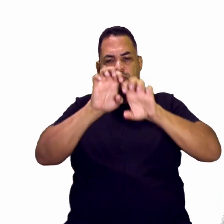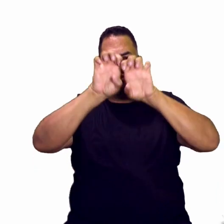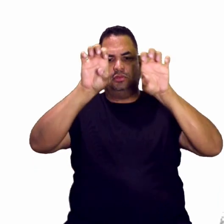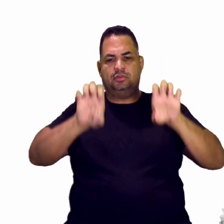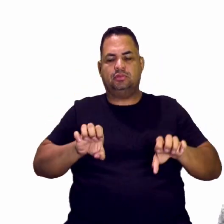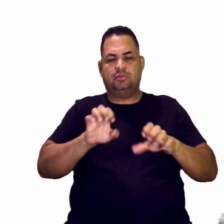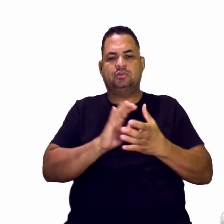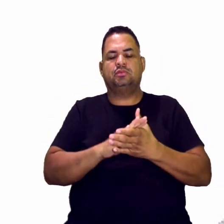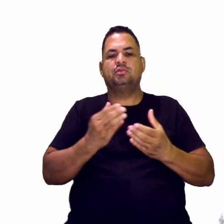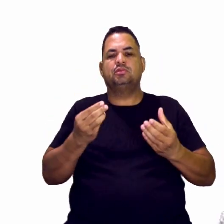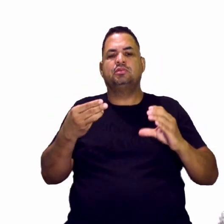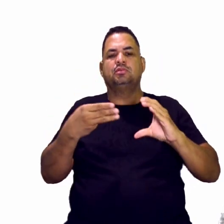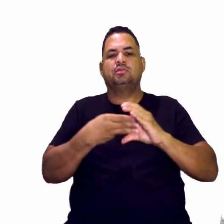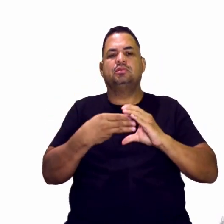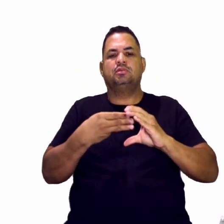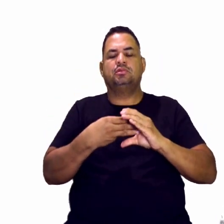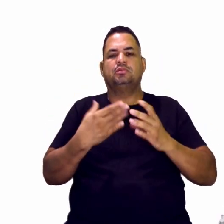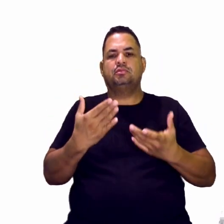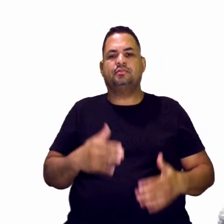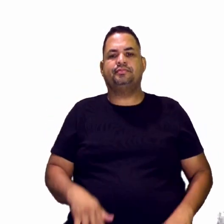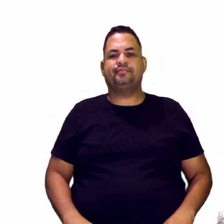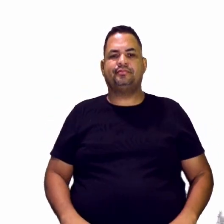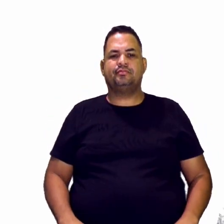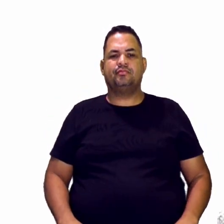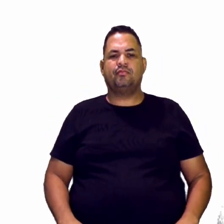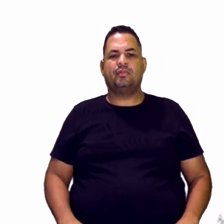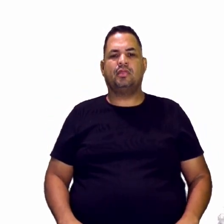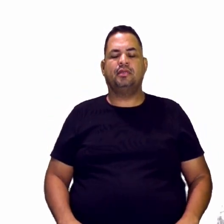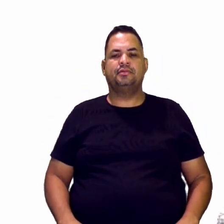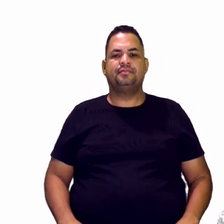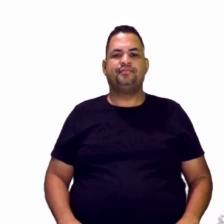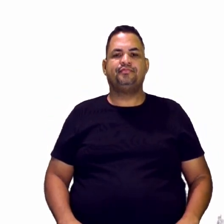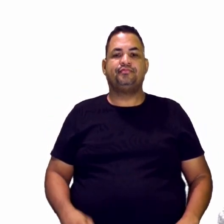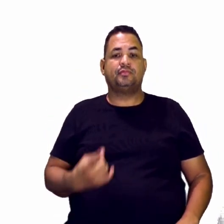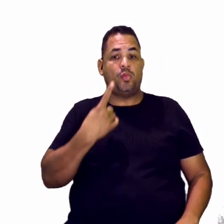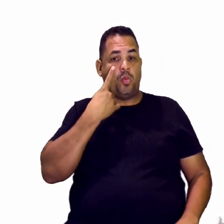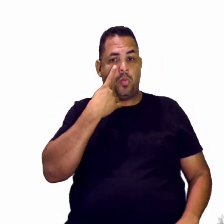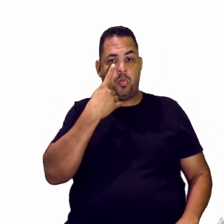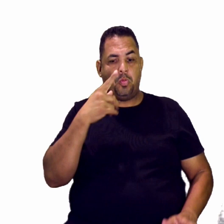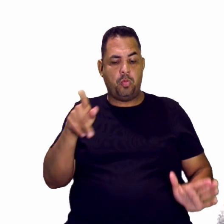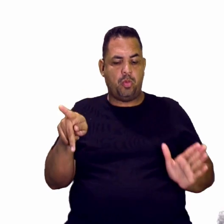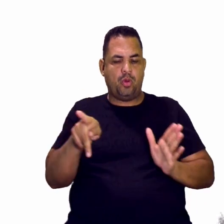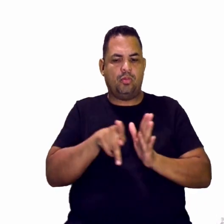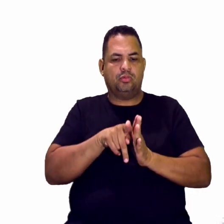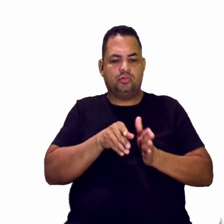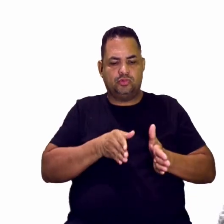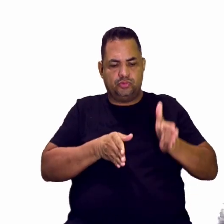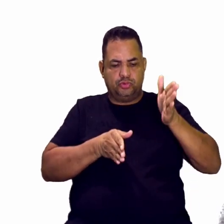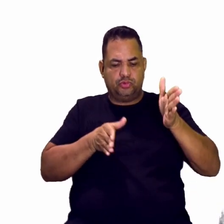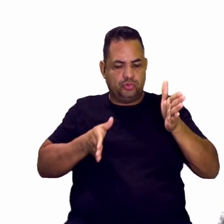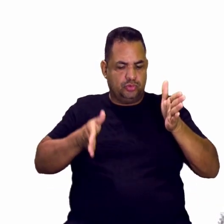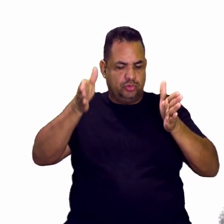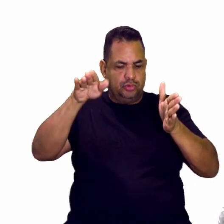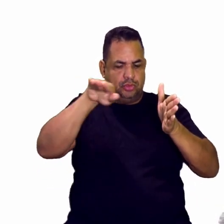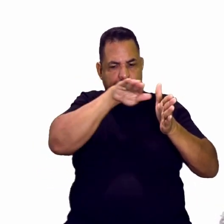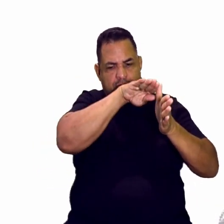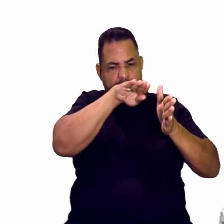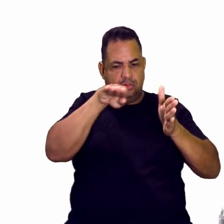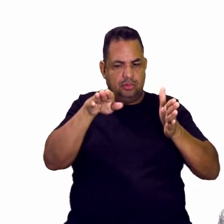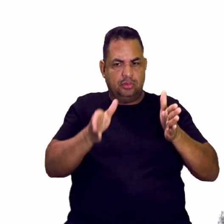parede celular, o próprio nome já remete a algo mais forte, né? Mais rígido.